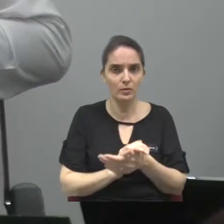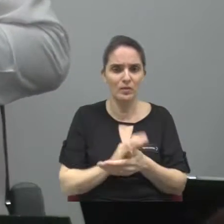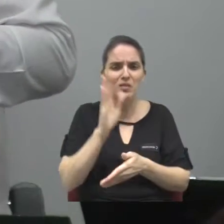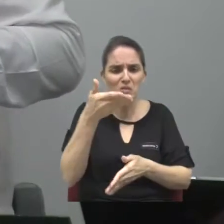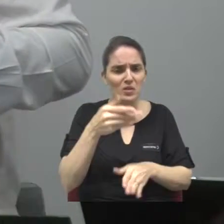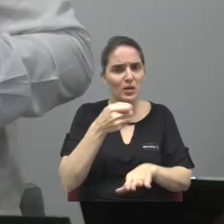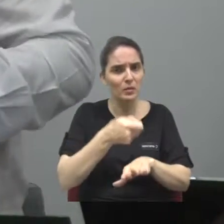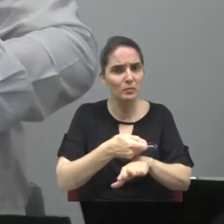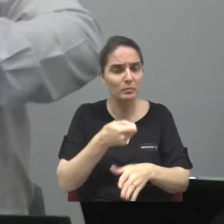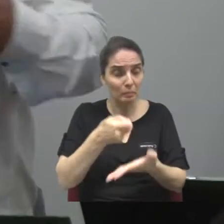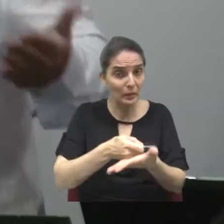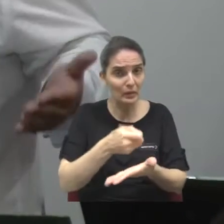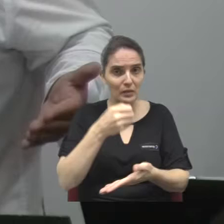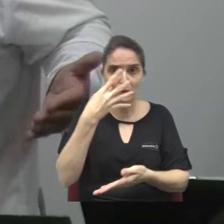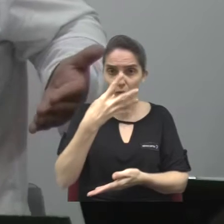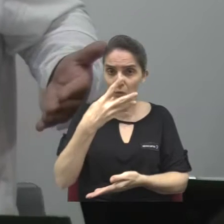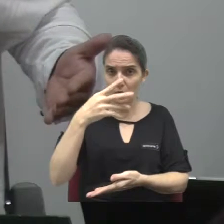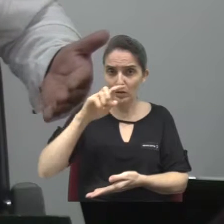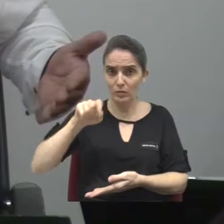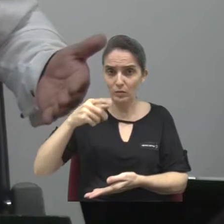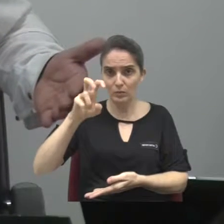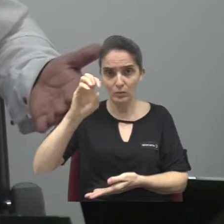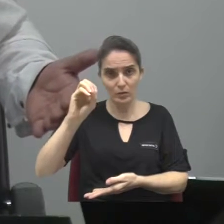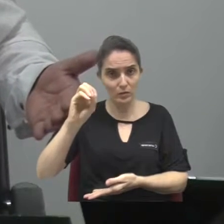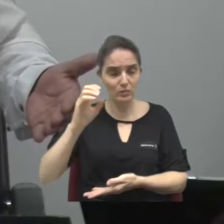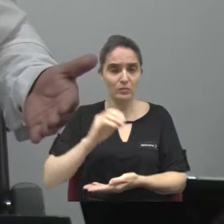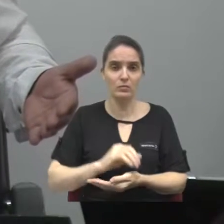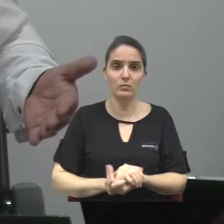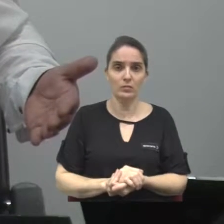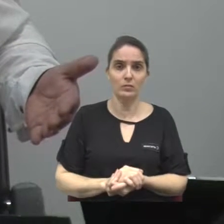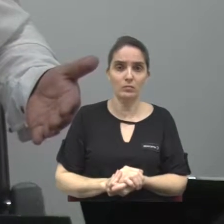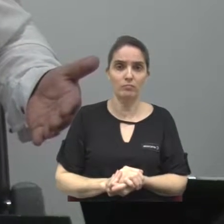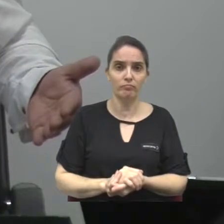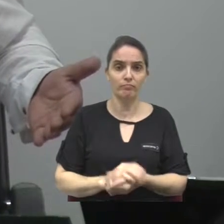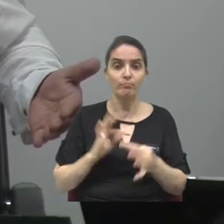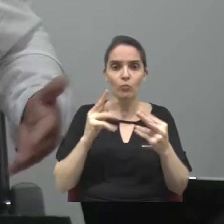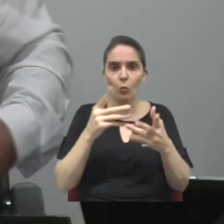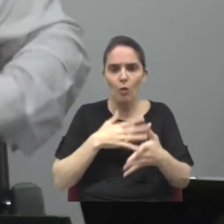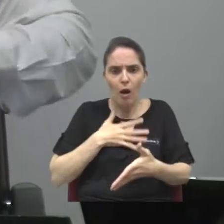4,50, a gente pegou todos praticamente de surpresa.